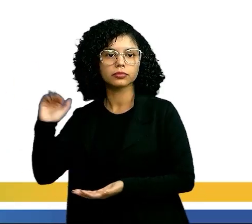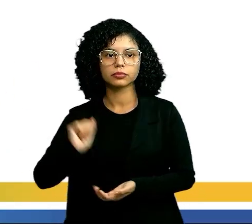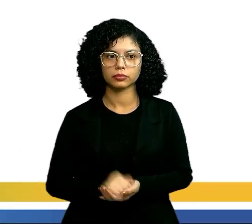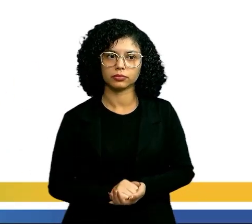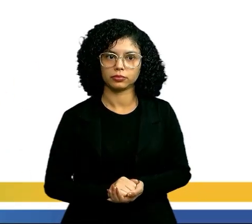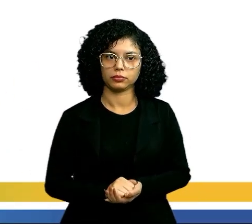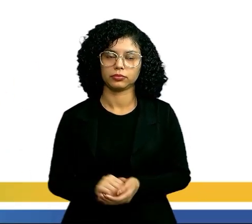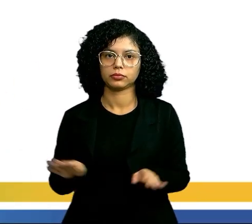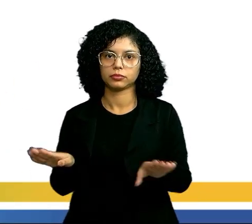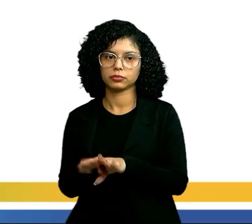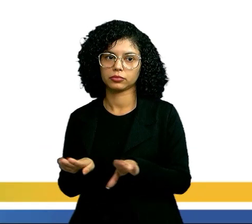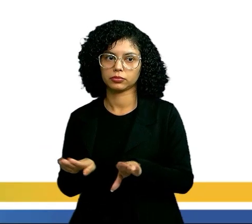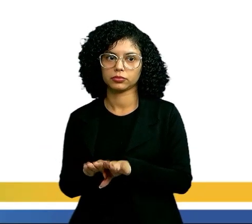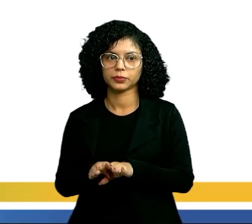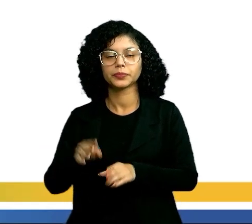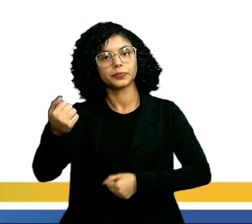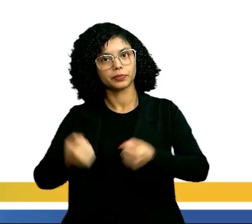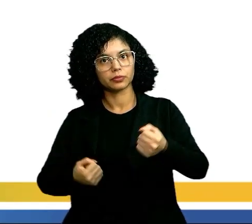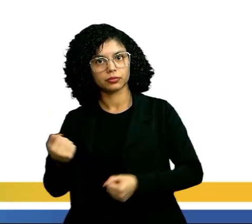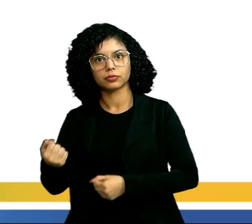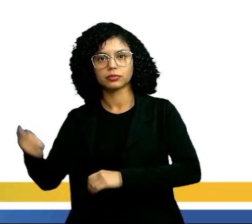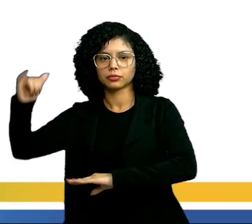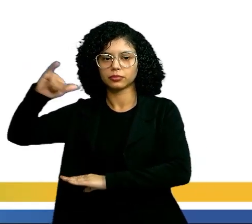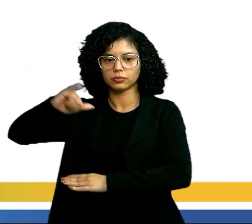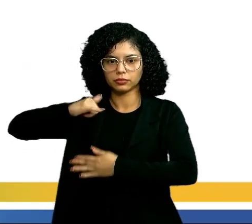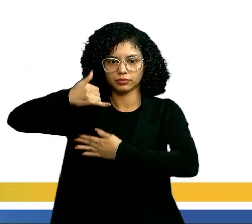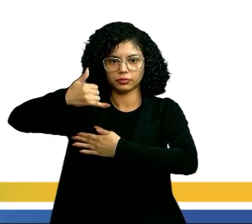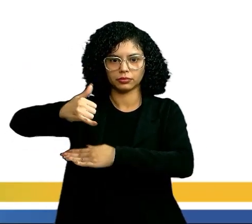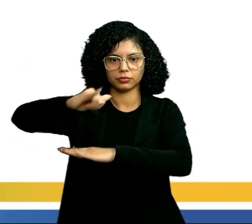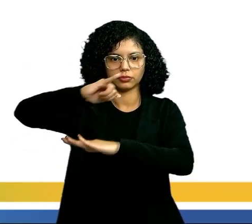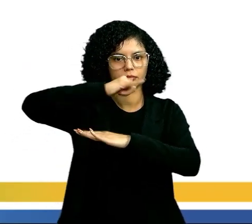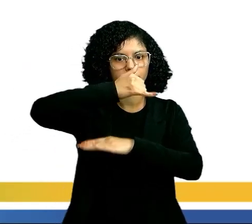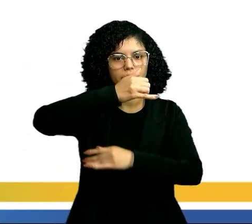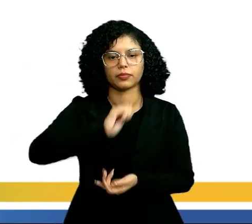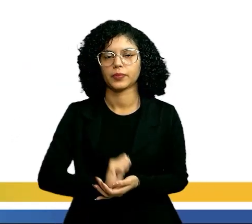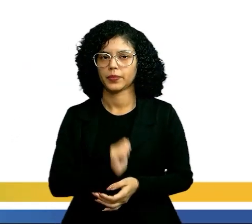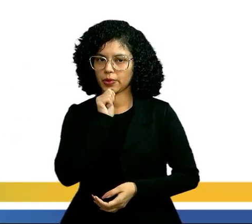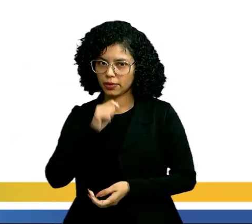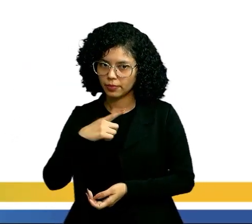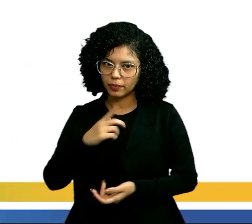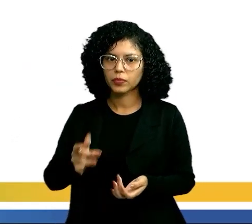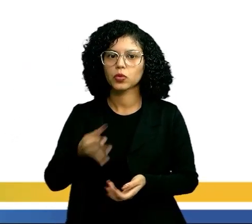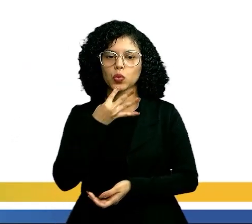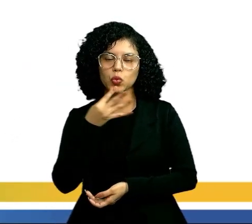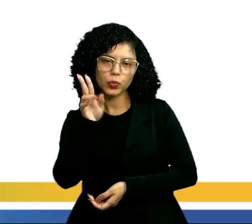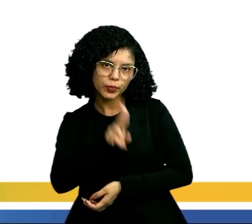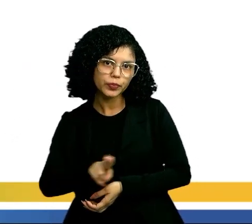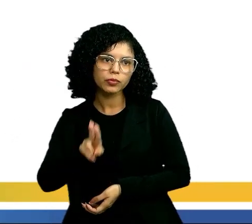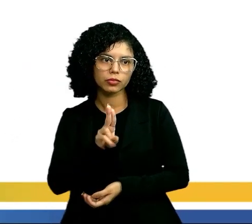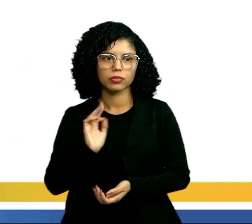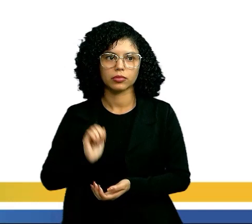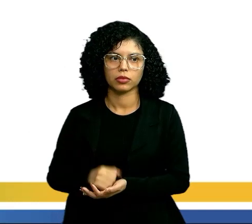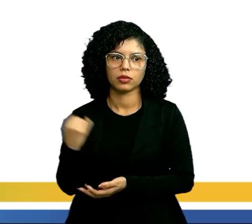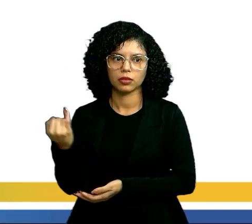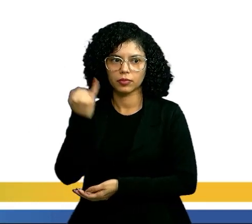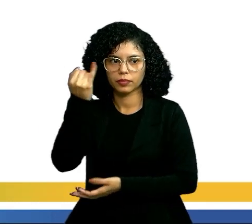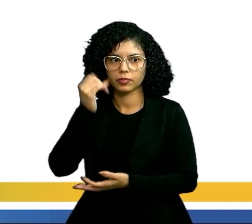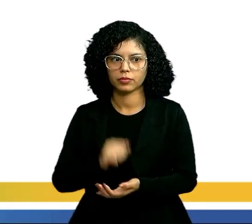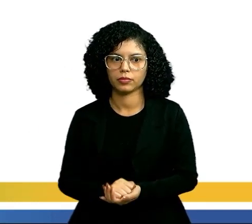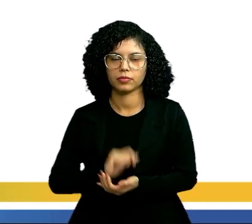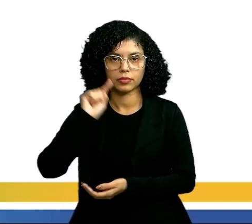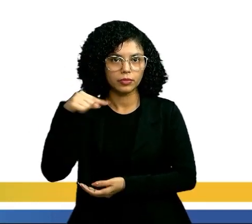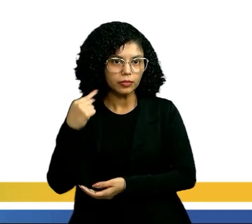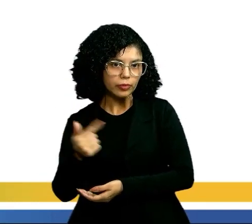Passamos para os transportes aéreos, né, que são bastante utilizados aí, principalmente no